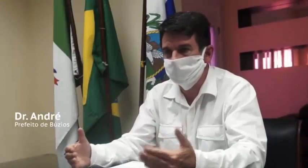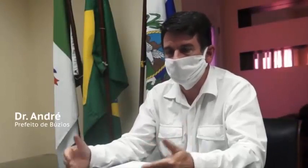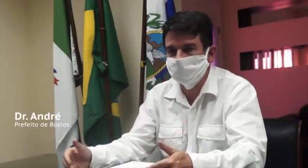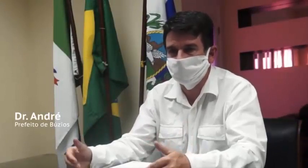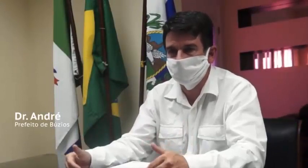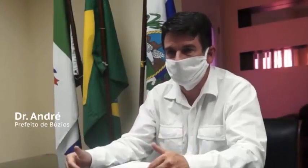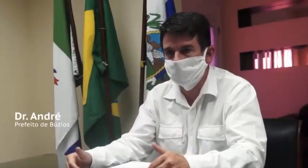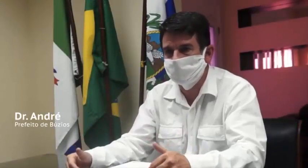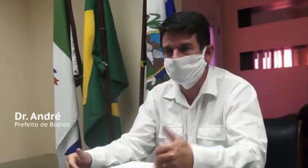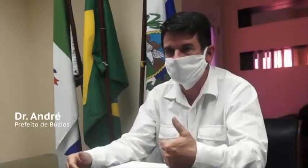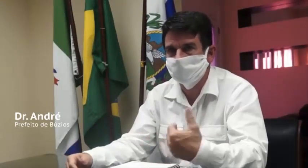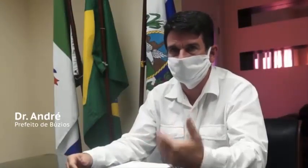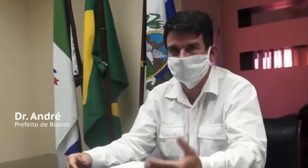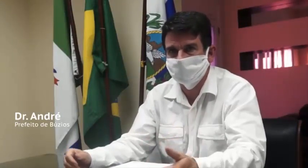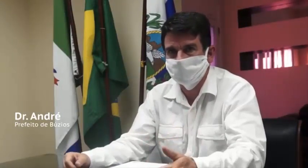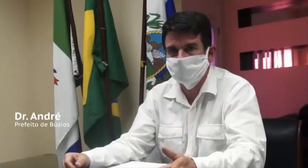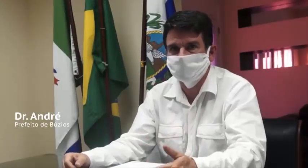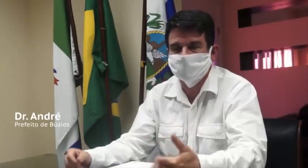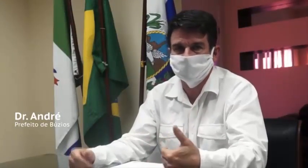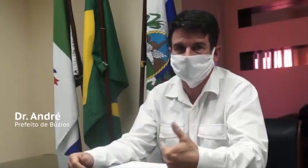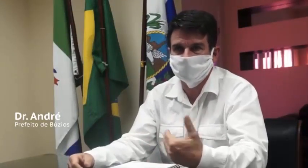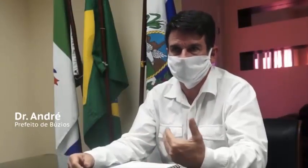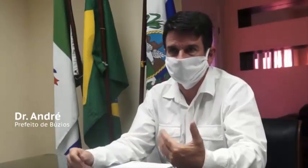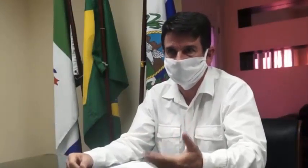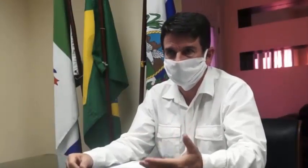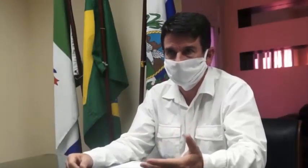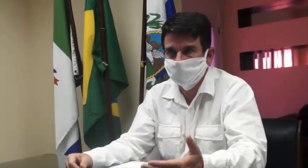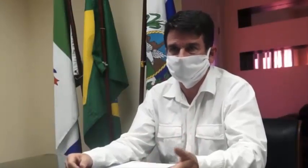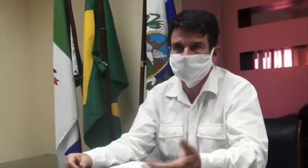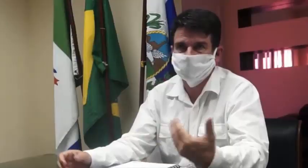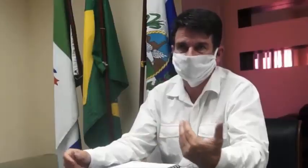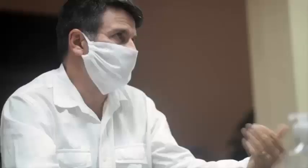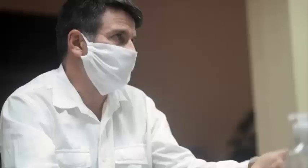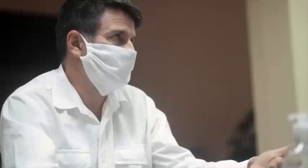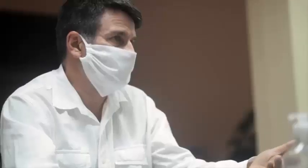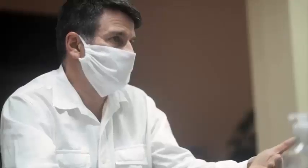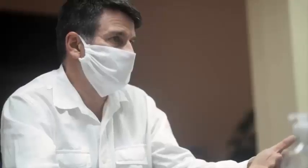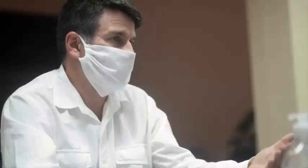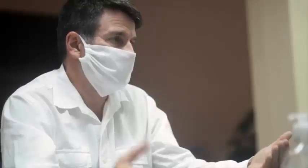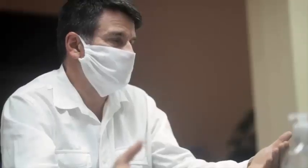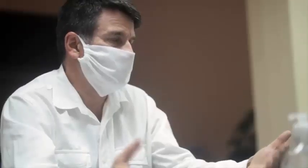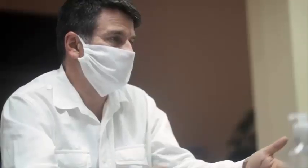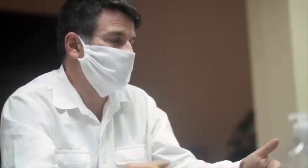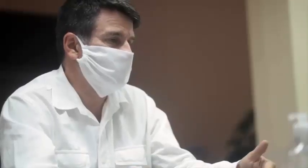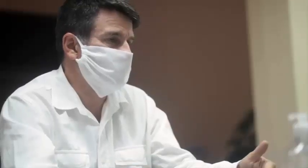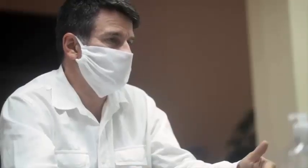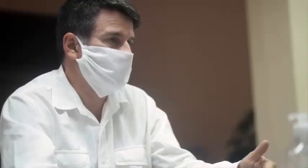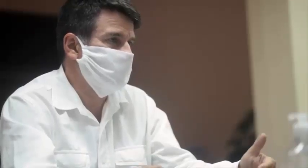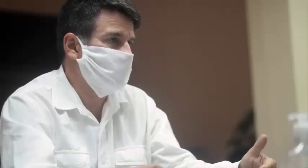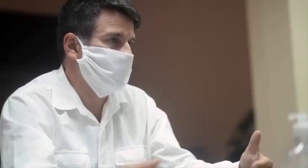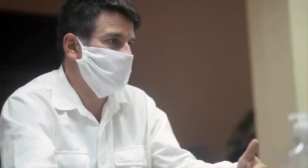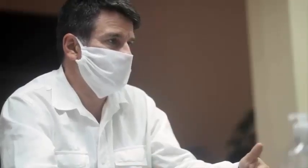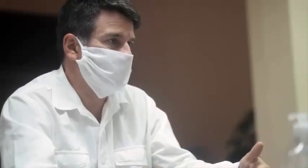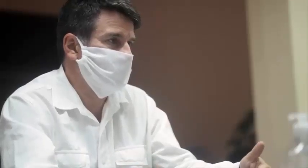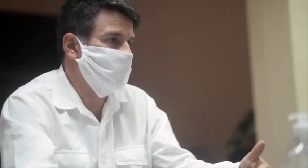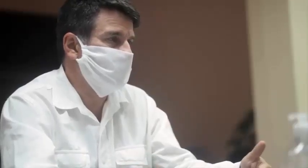conhecimento que o governo federal iria liberar as doses de vacina contra a gripe antecipadamente, exatamente